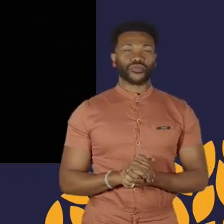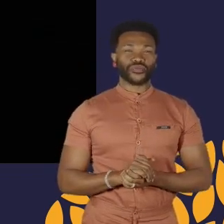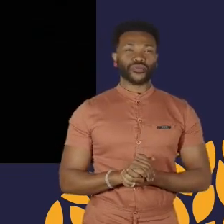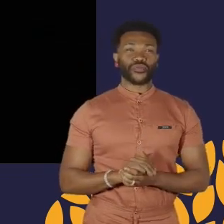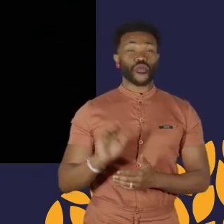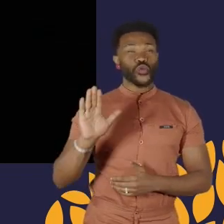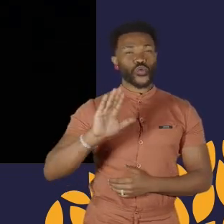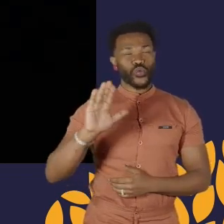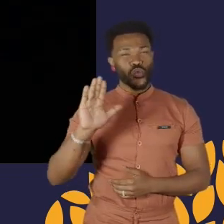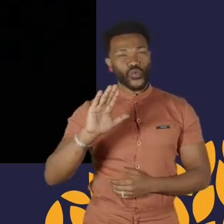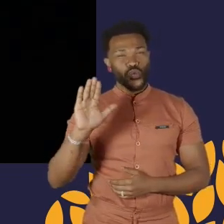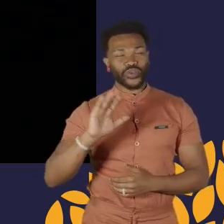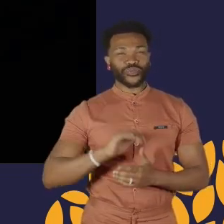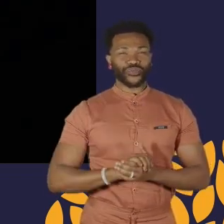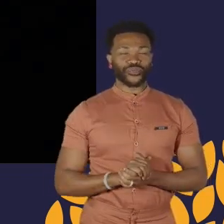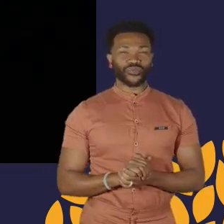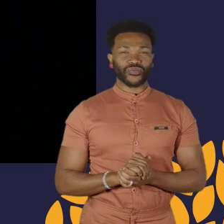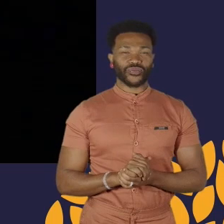Olá.